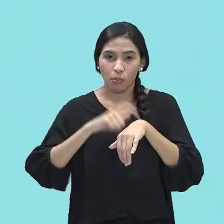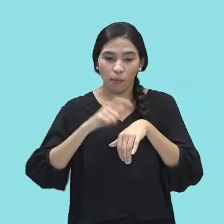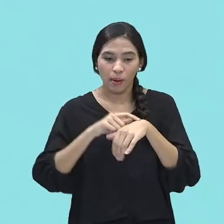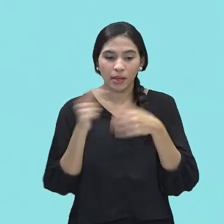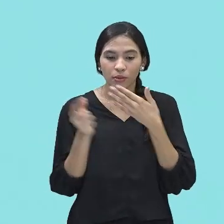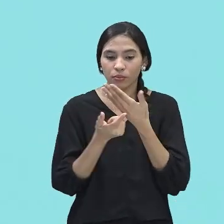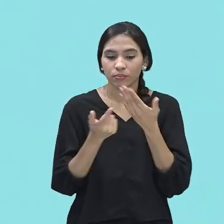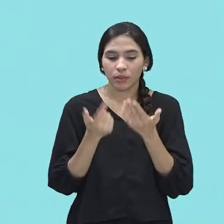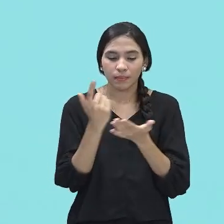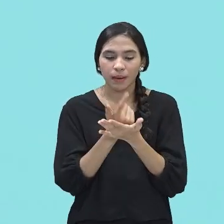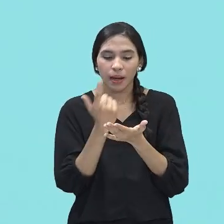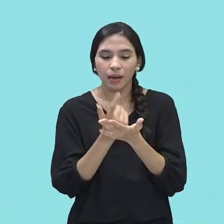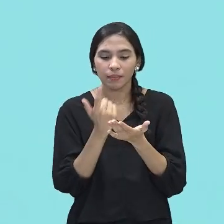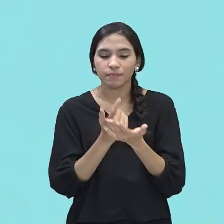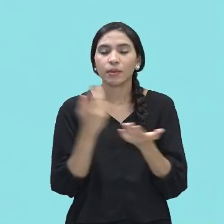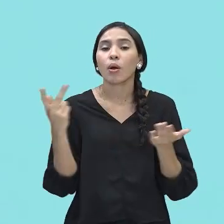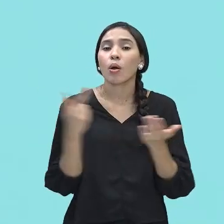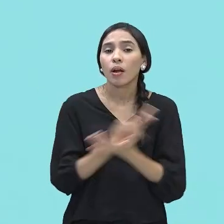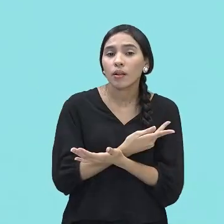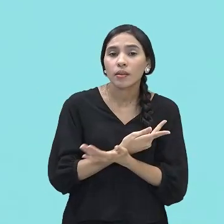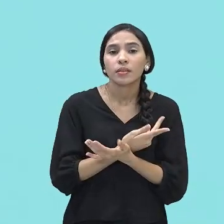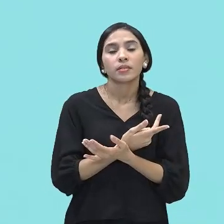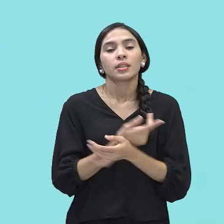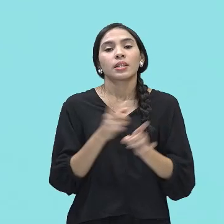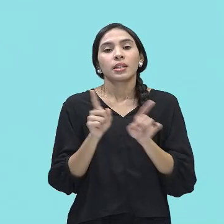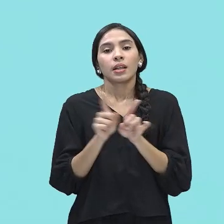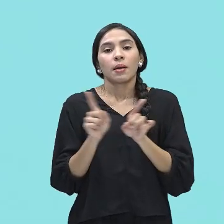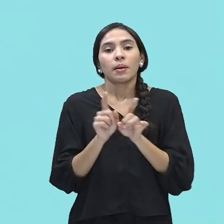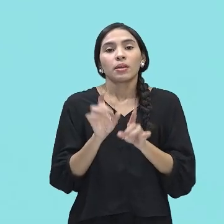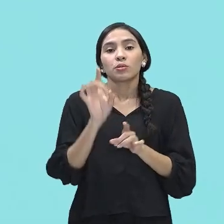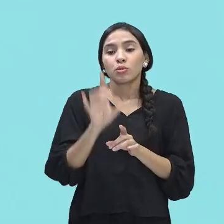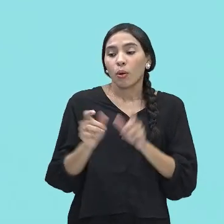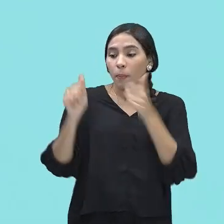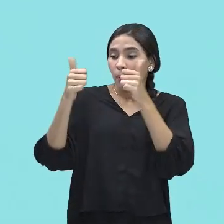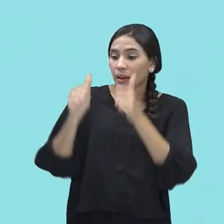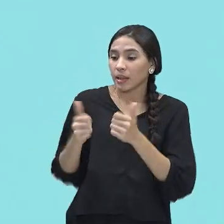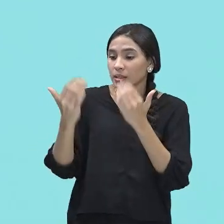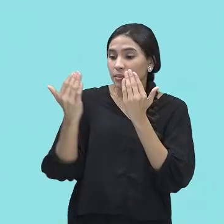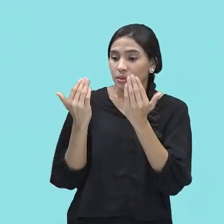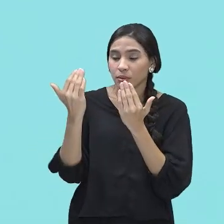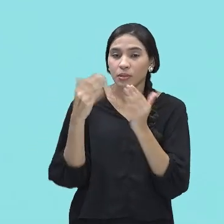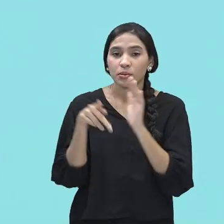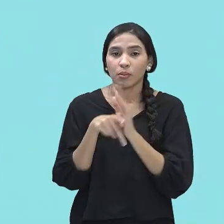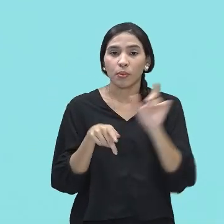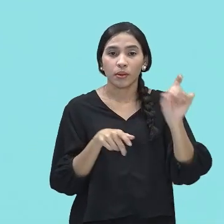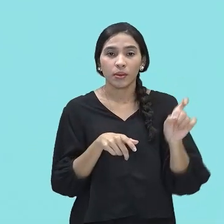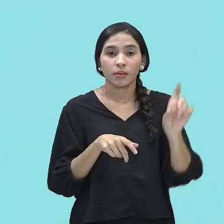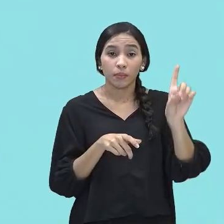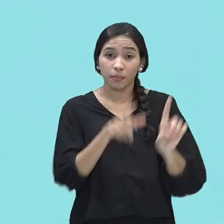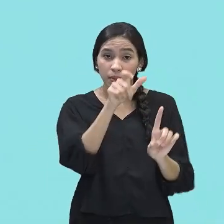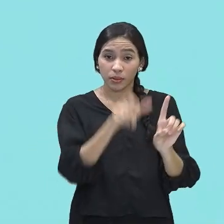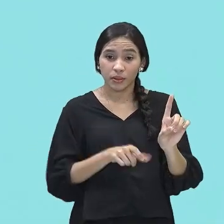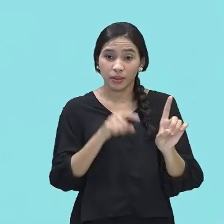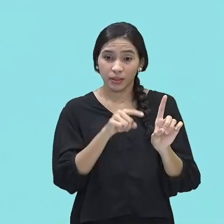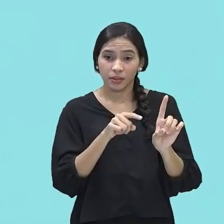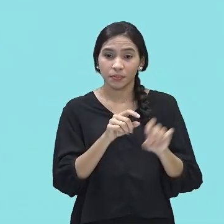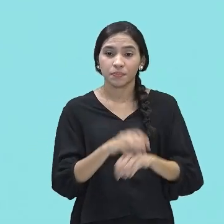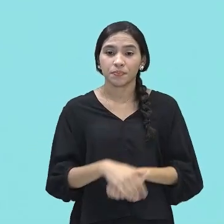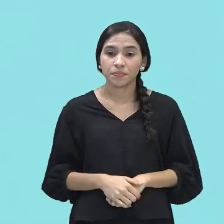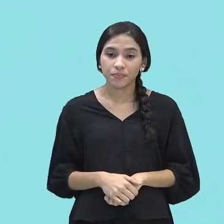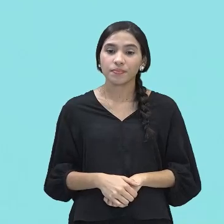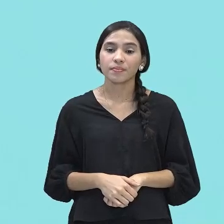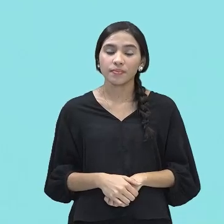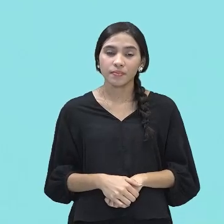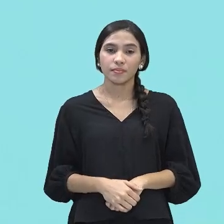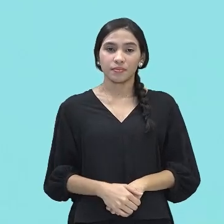o que foi realmente que aconteceu e o que apenas foi uma análise psicológica do personagem. Certo? Muito bem.